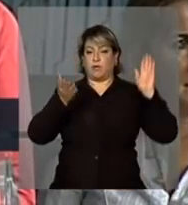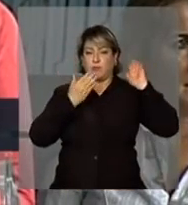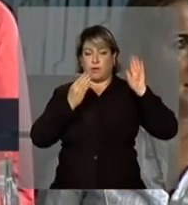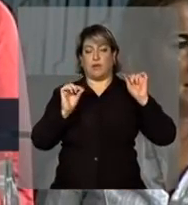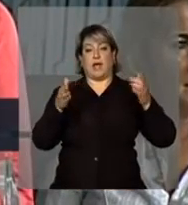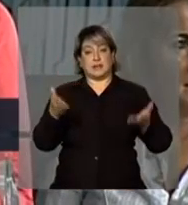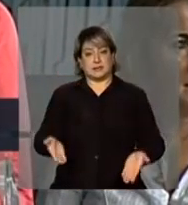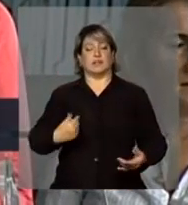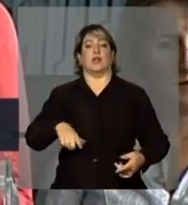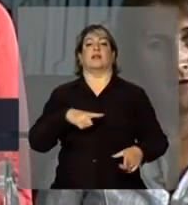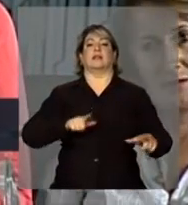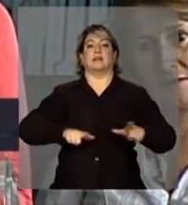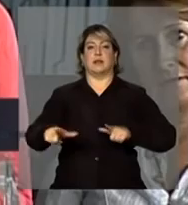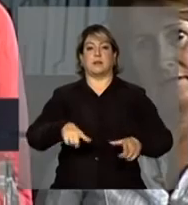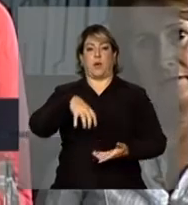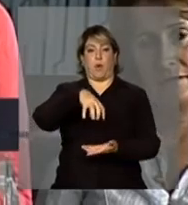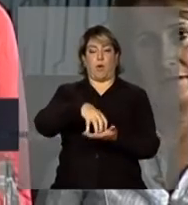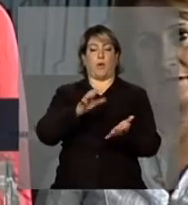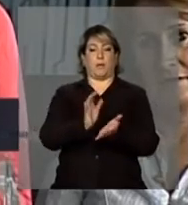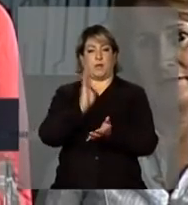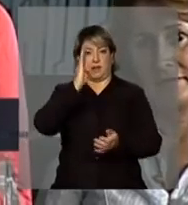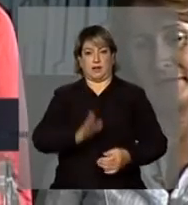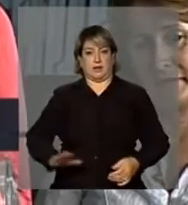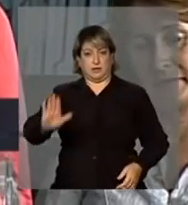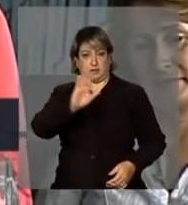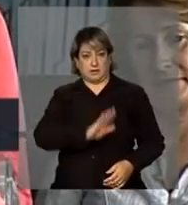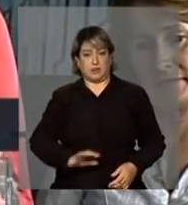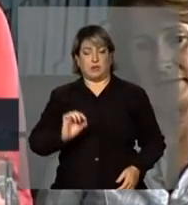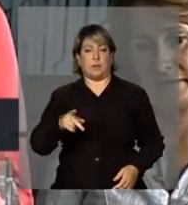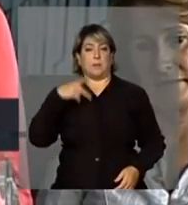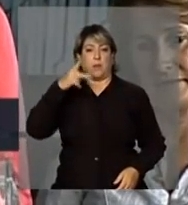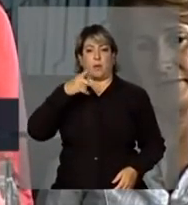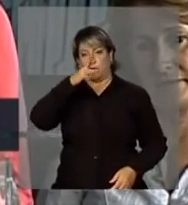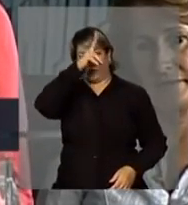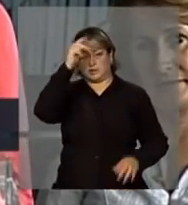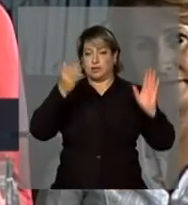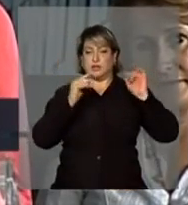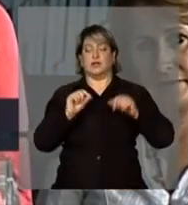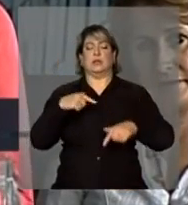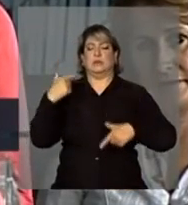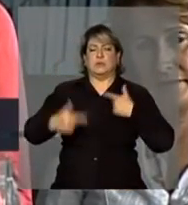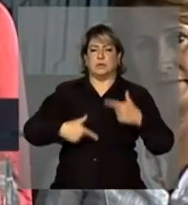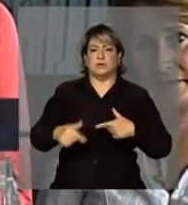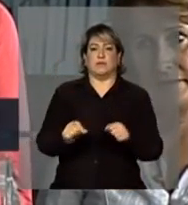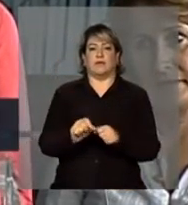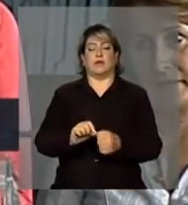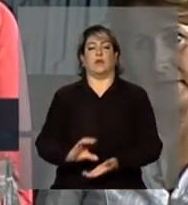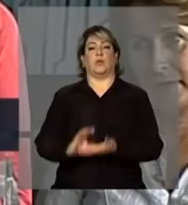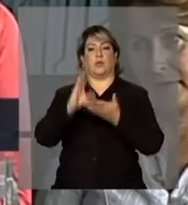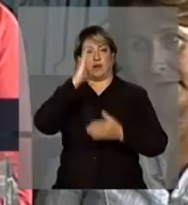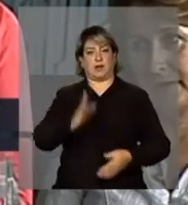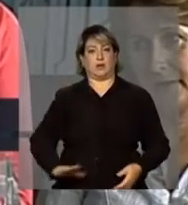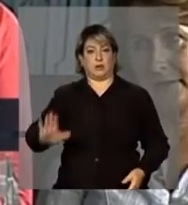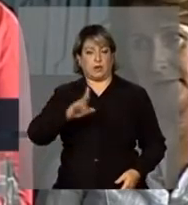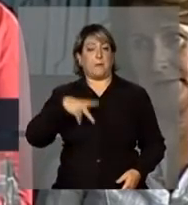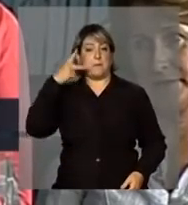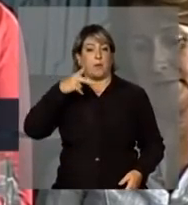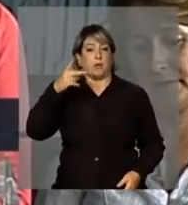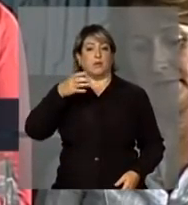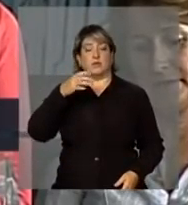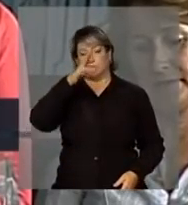gente tem atuado na Comissão Nacional de Política Indigenista e tem batalhado pela criação do Conselho Nacional de